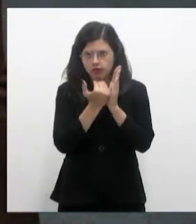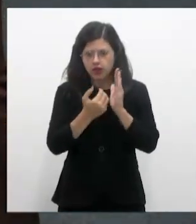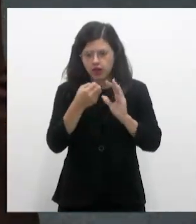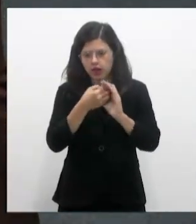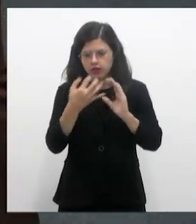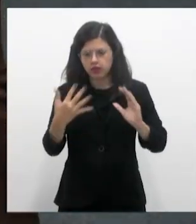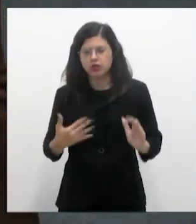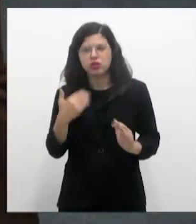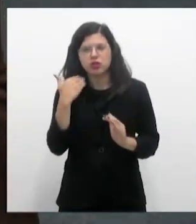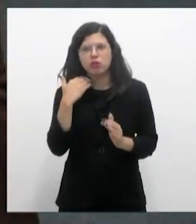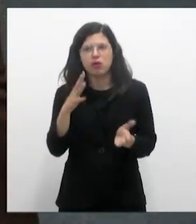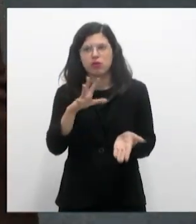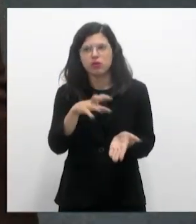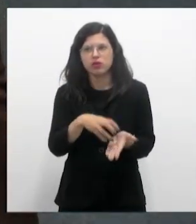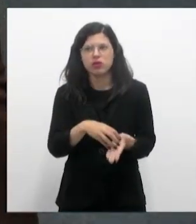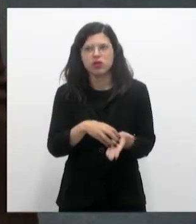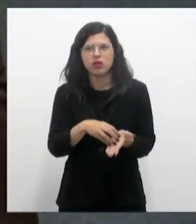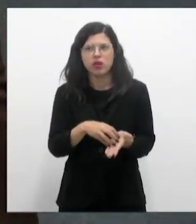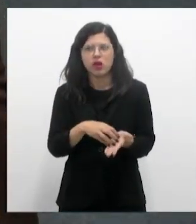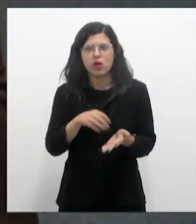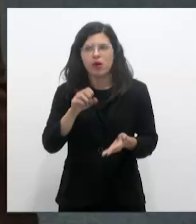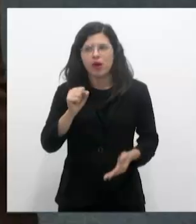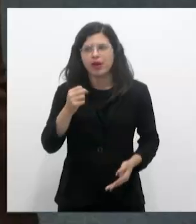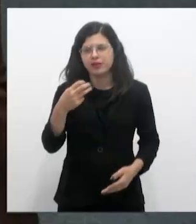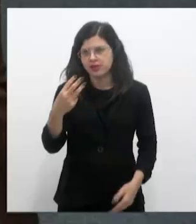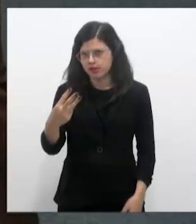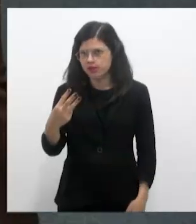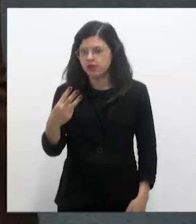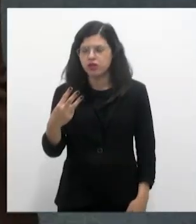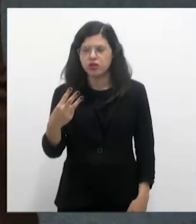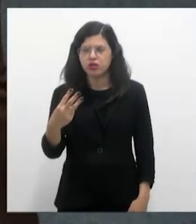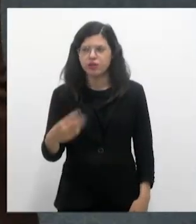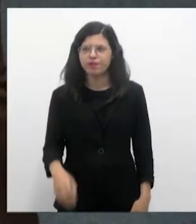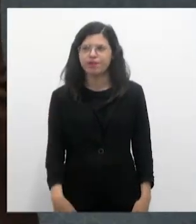Central chamada S3.